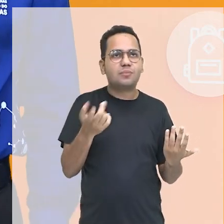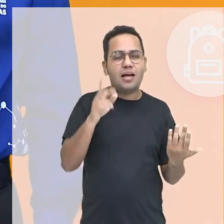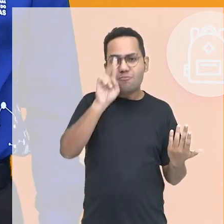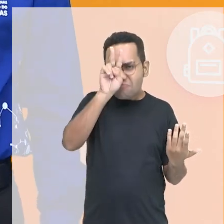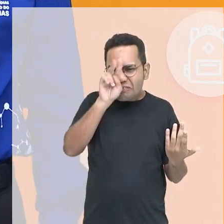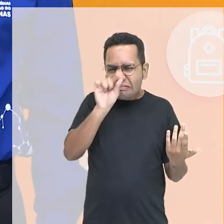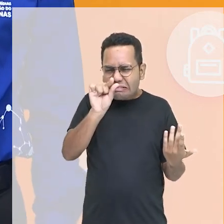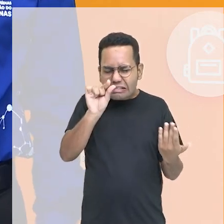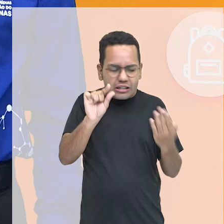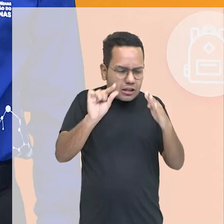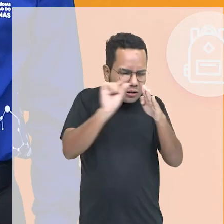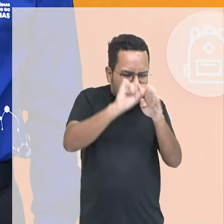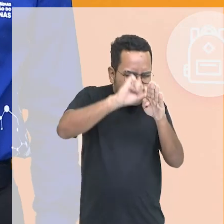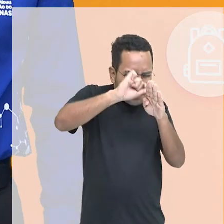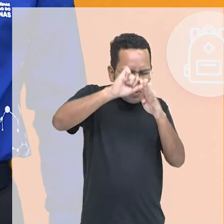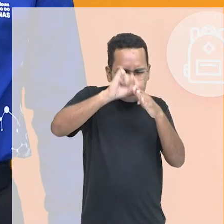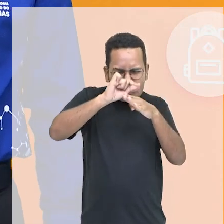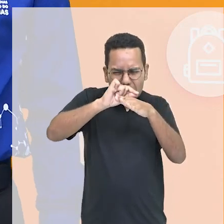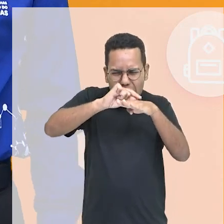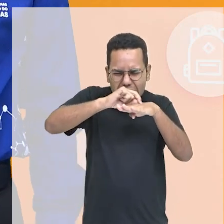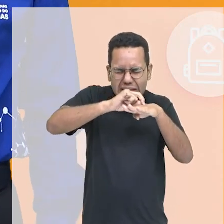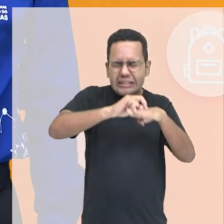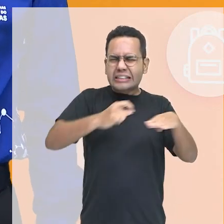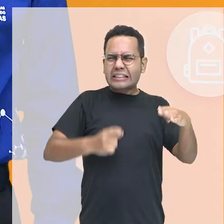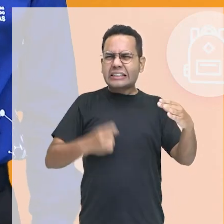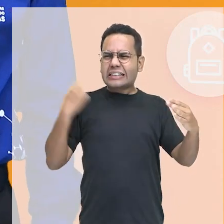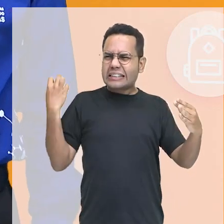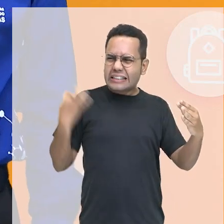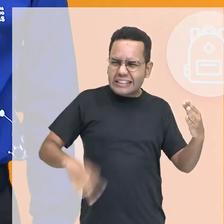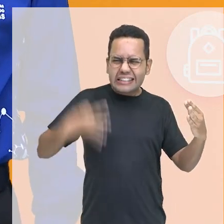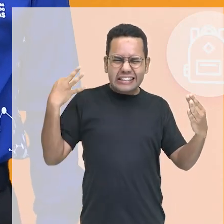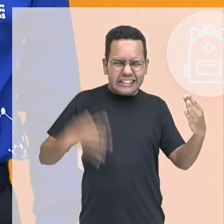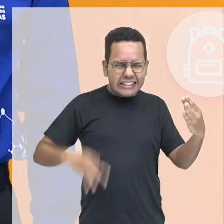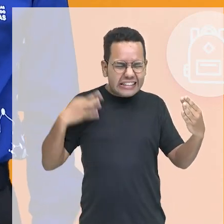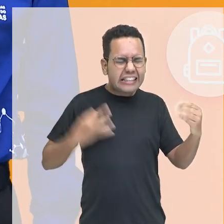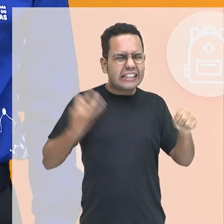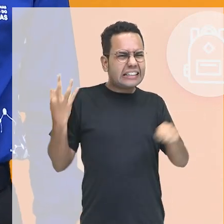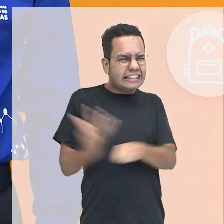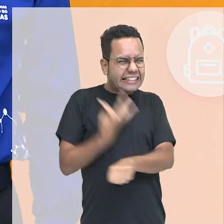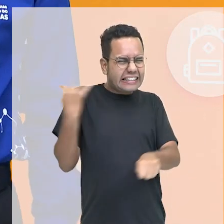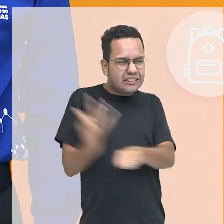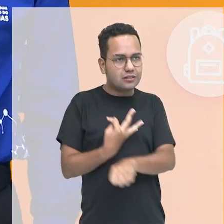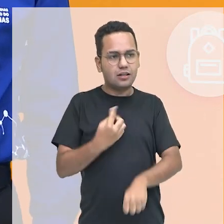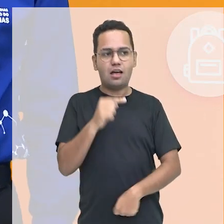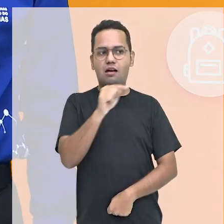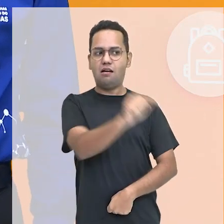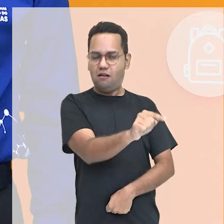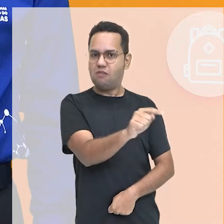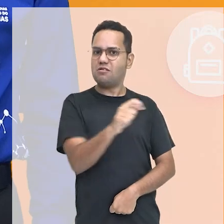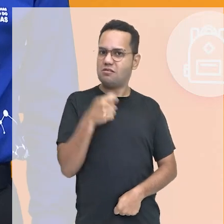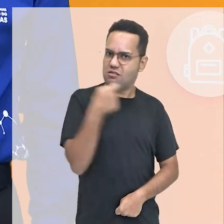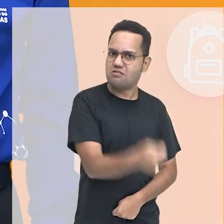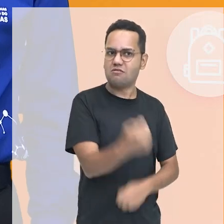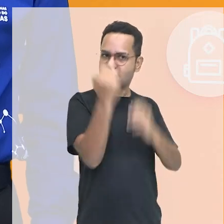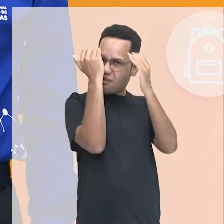aguentar. Poxa, ele aguentou firme, então ele vai ser respeitado, é um indivíduo que será